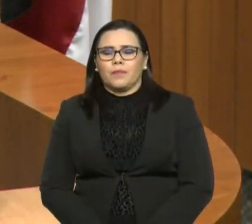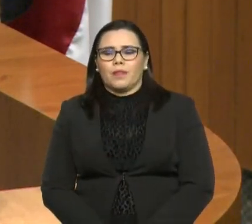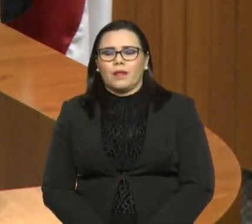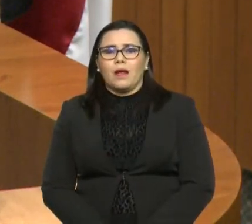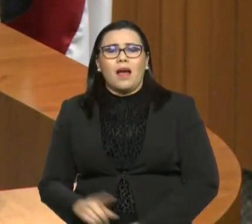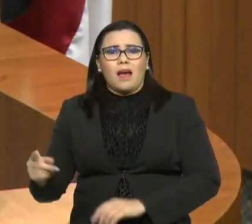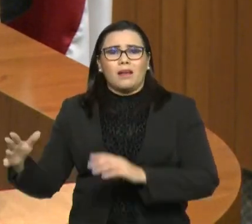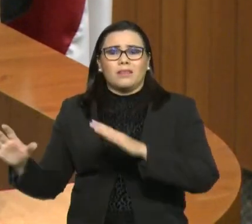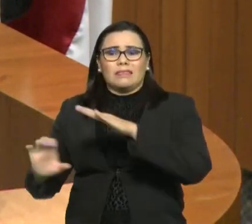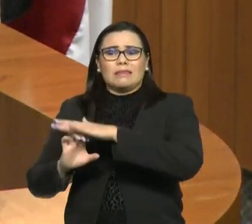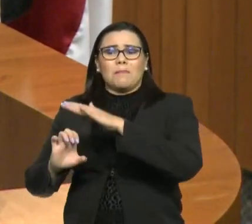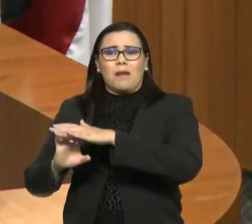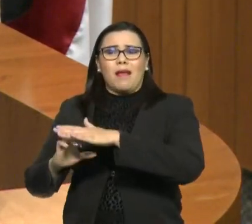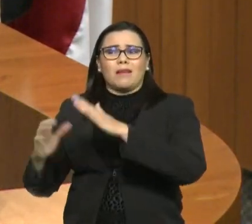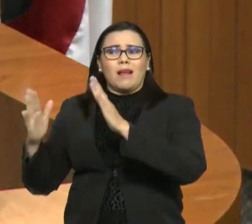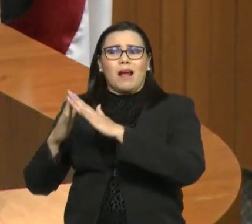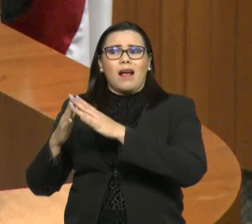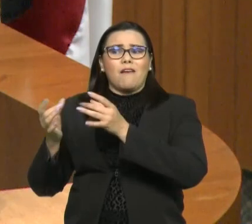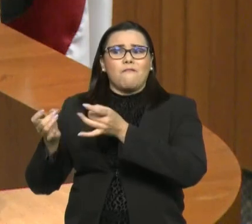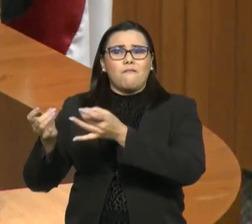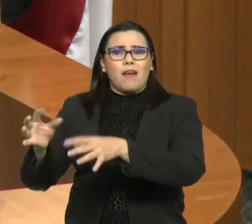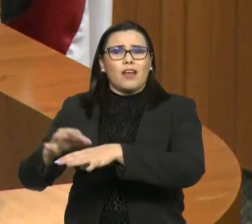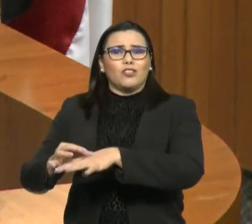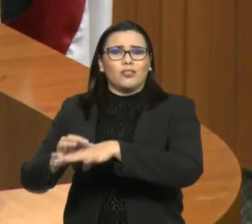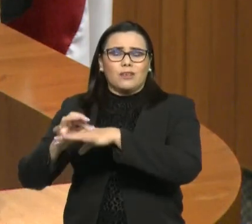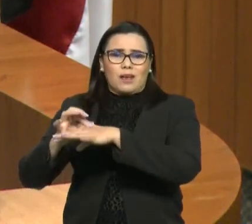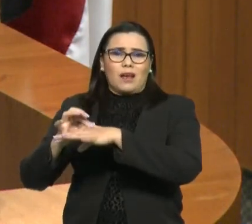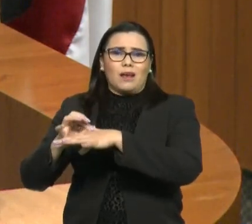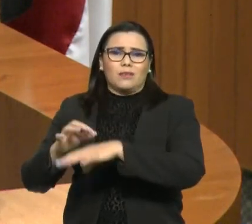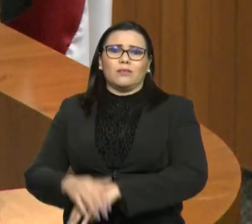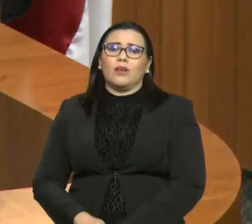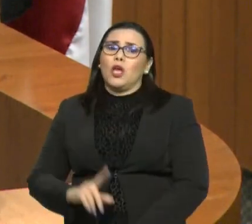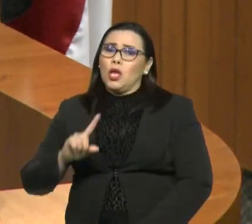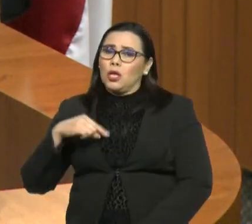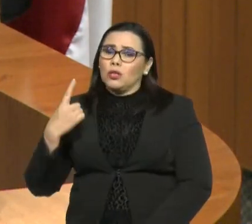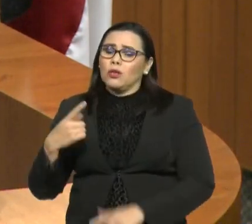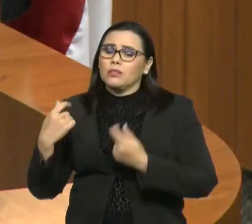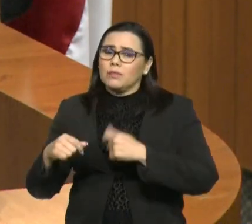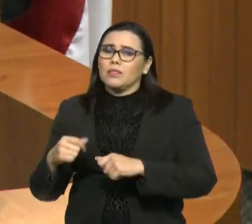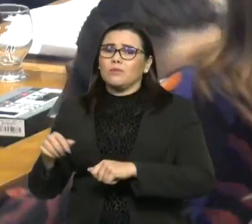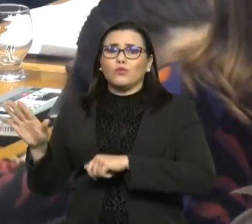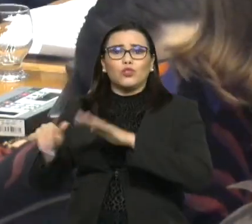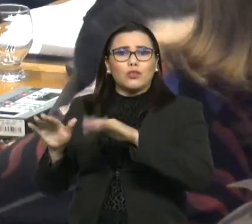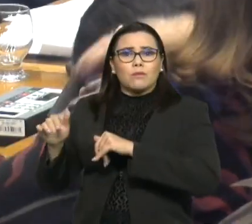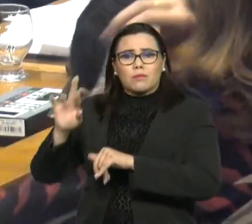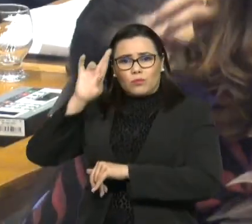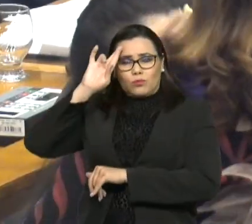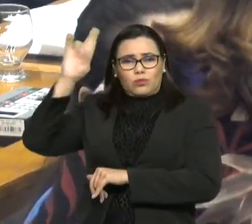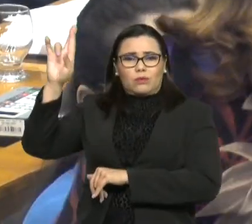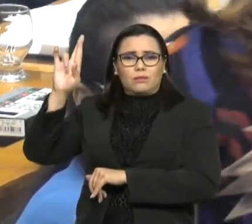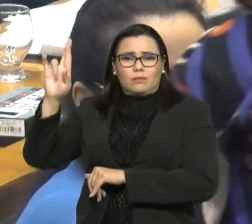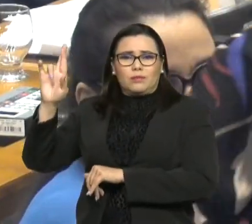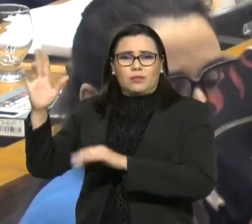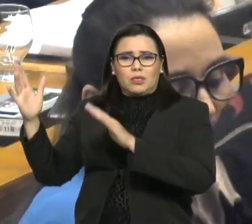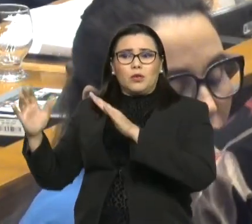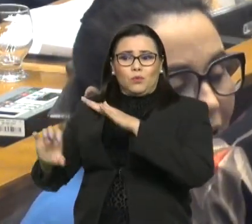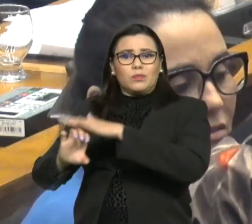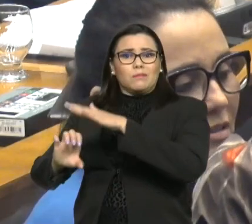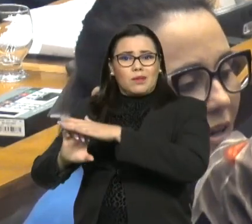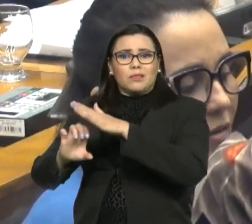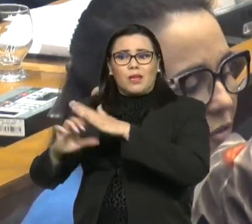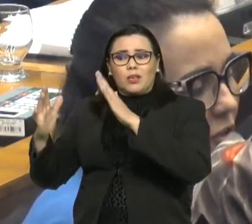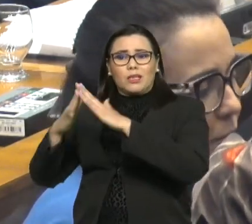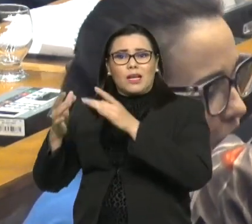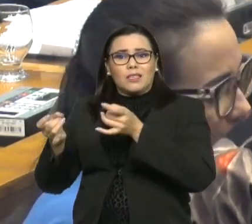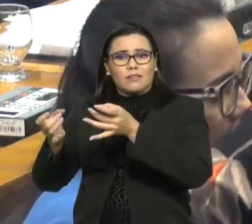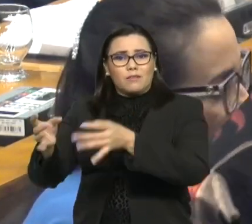frigoríficos. E não seria uma boa a gente chamá-los para debater esse assunto aqui nesta casa? Nós temos a